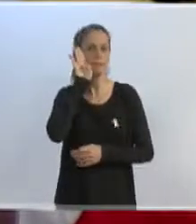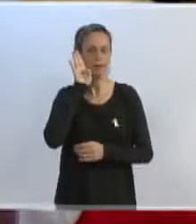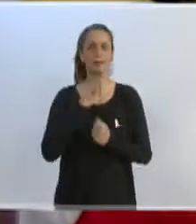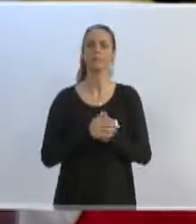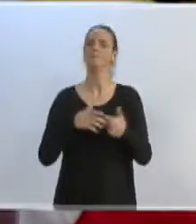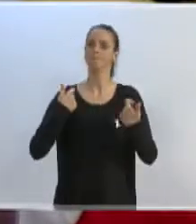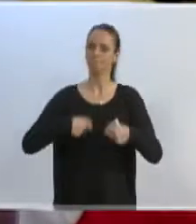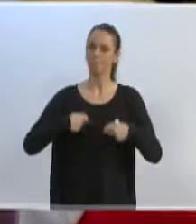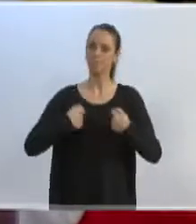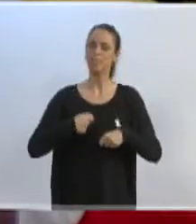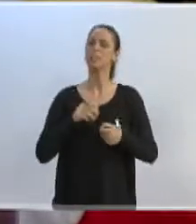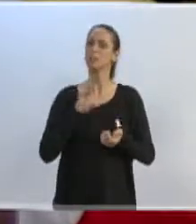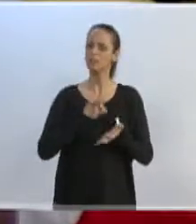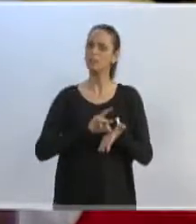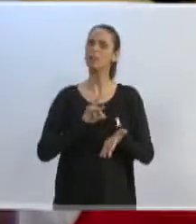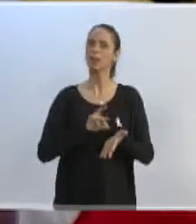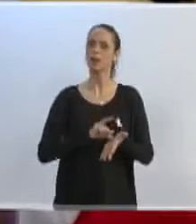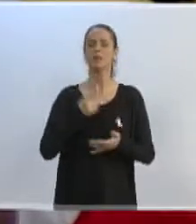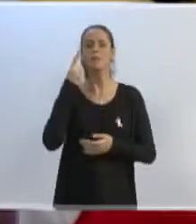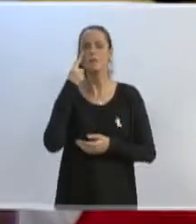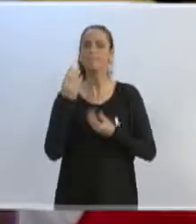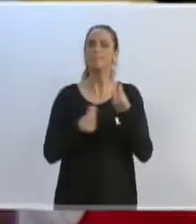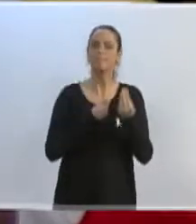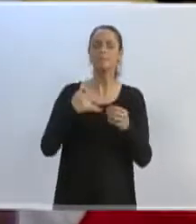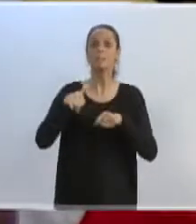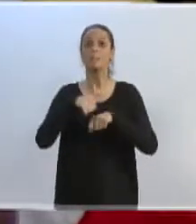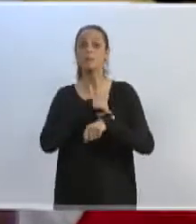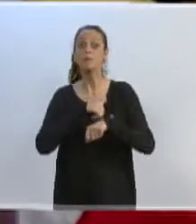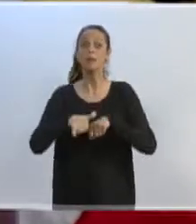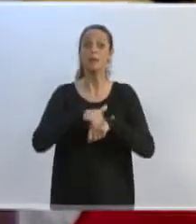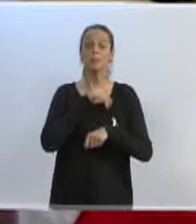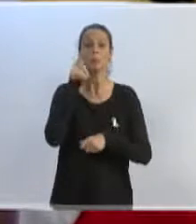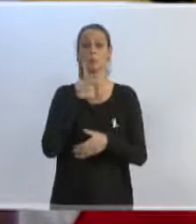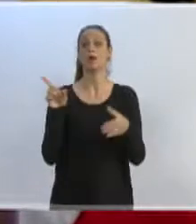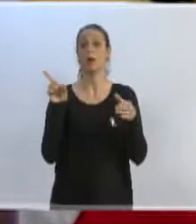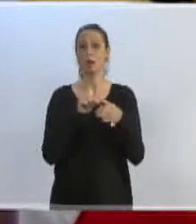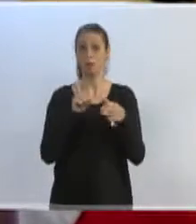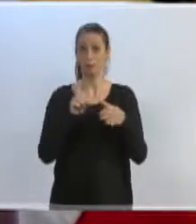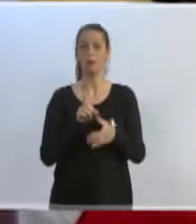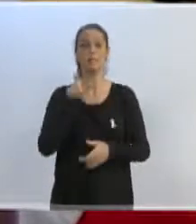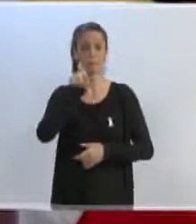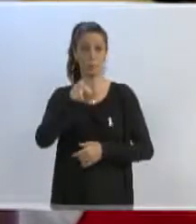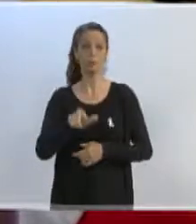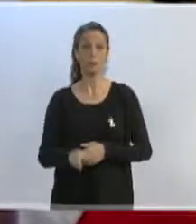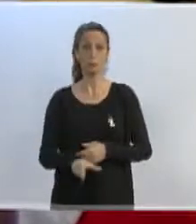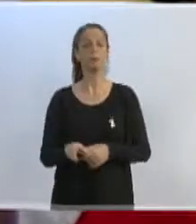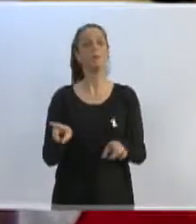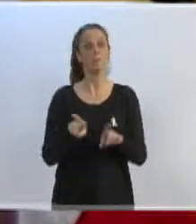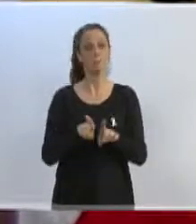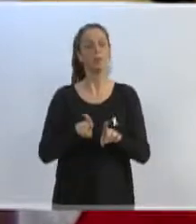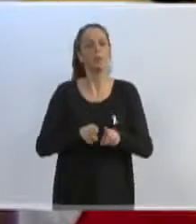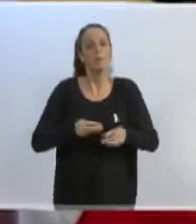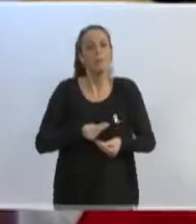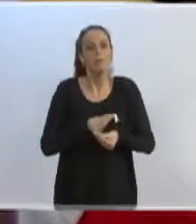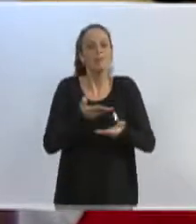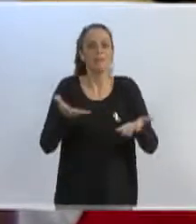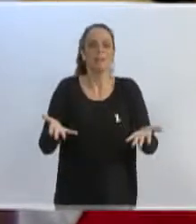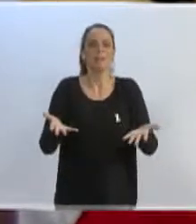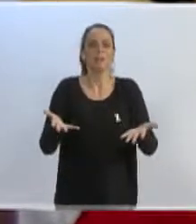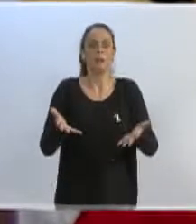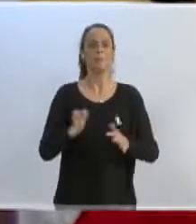nós precisamos encontrar um meio para atender essas pessoas e proporcionar, assim,